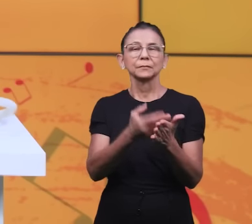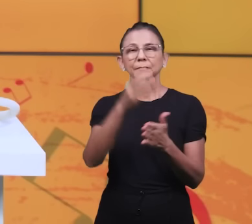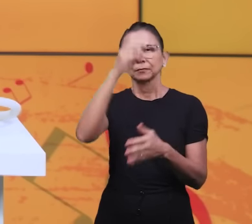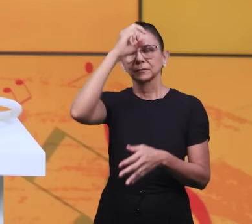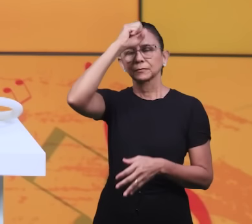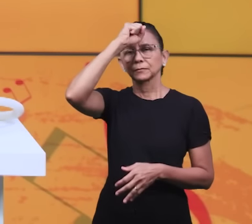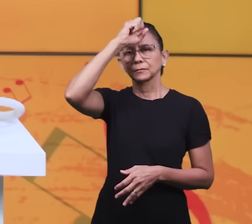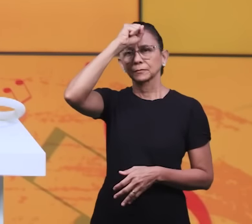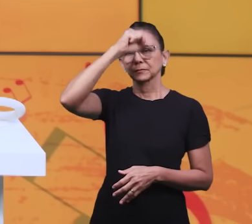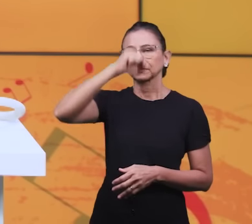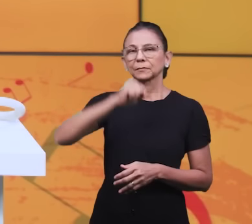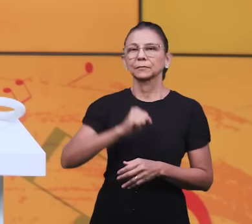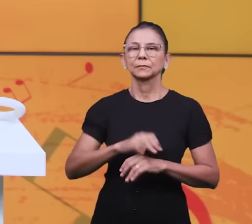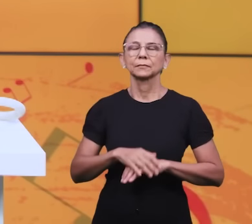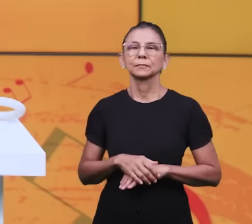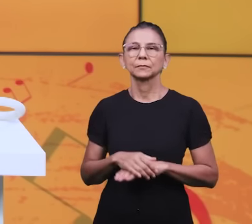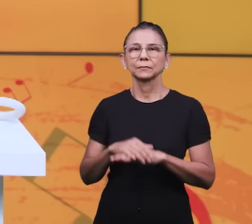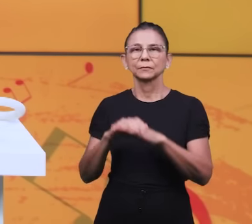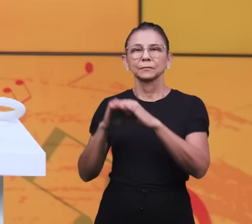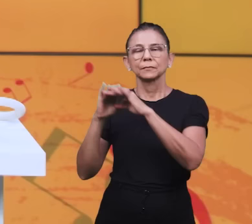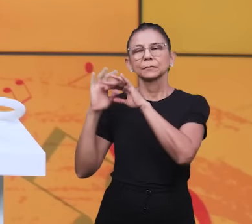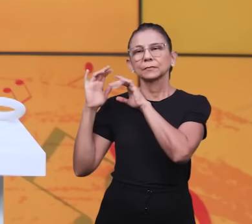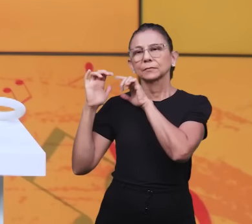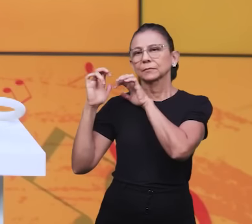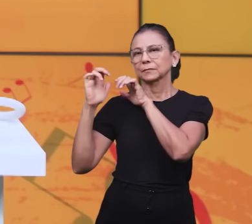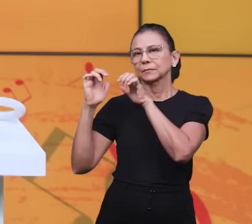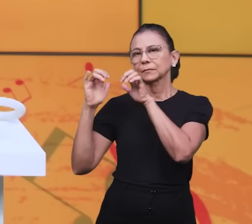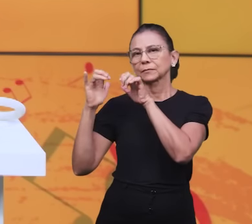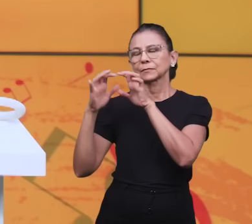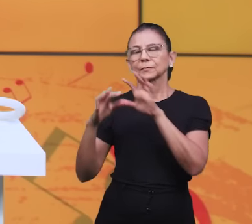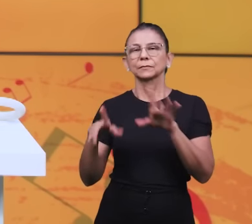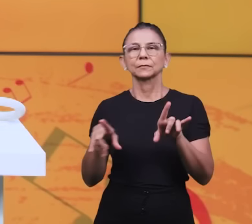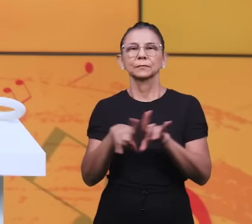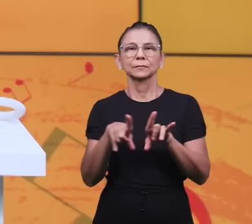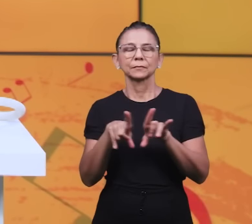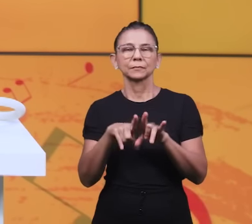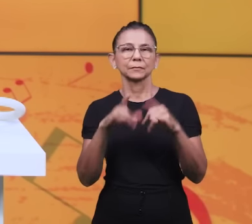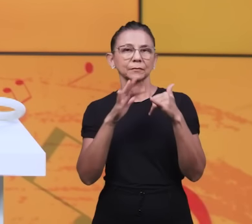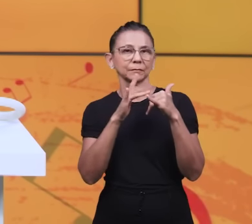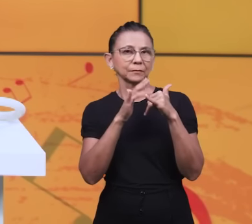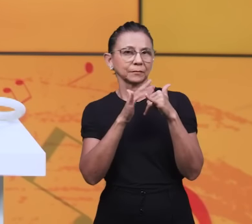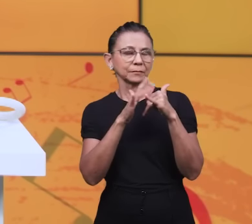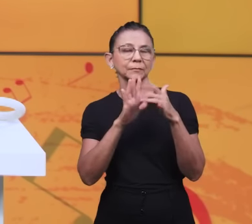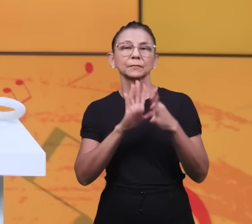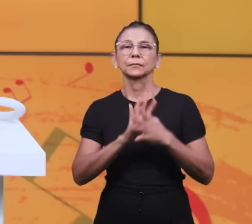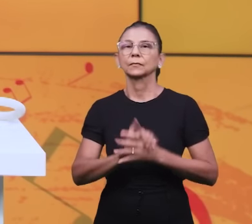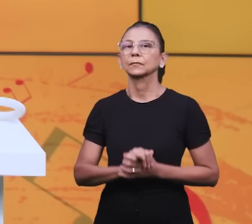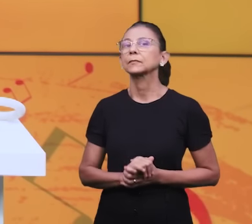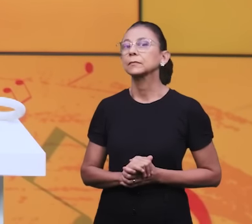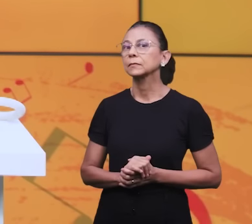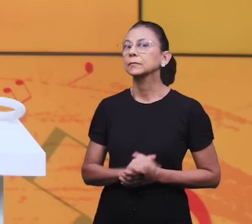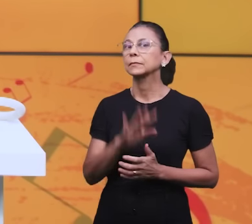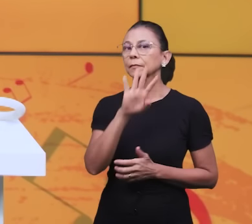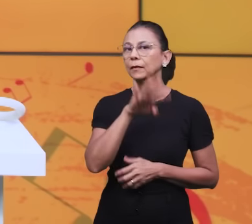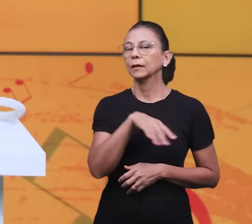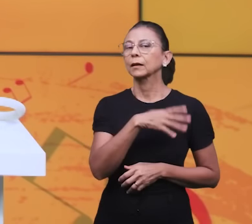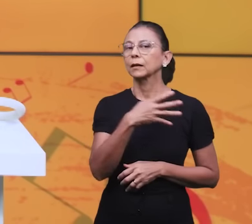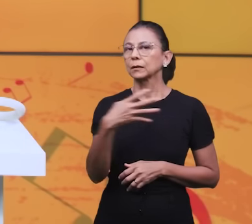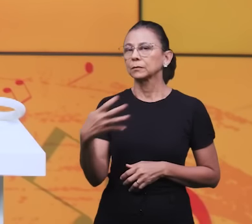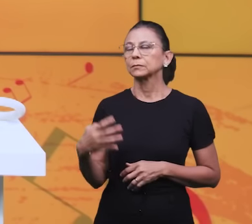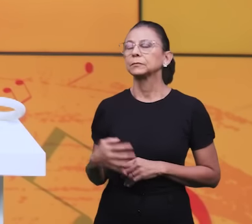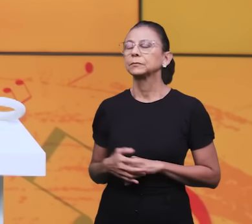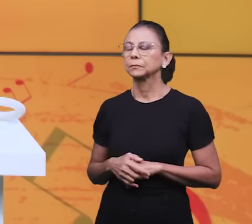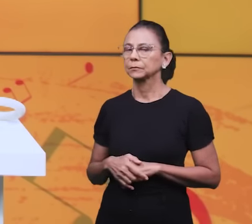Vamos aprender na flauta doce e também na escaleta novamente porque a